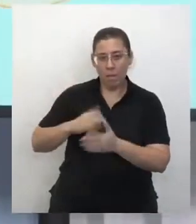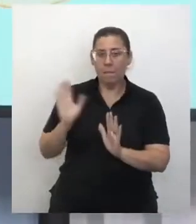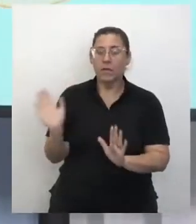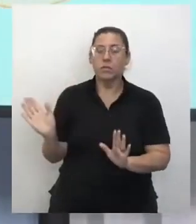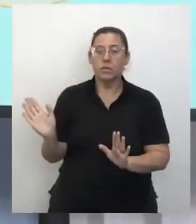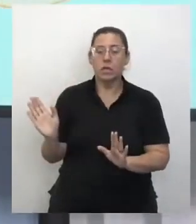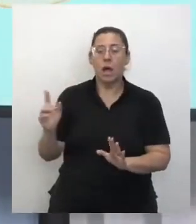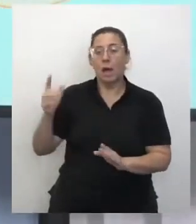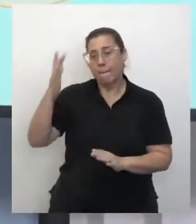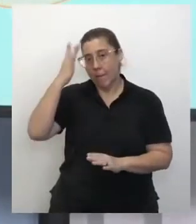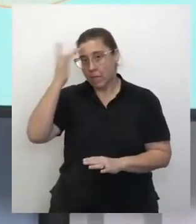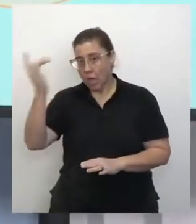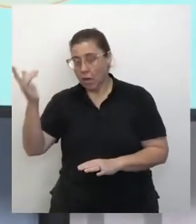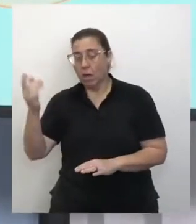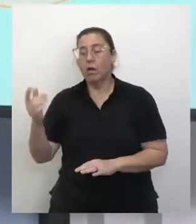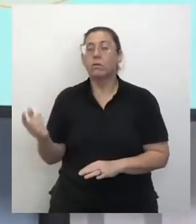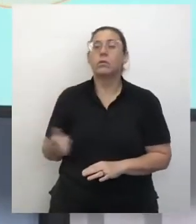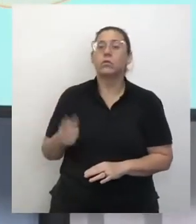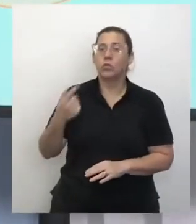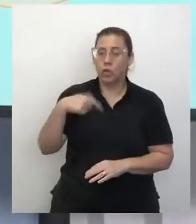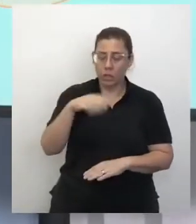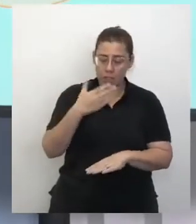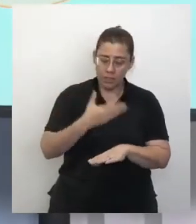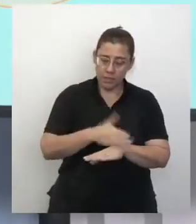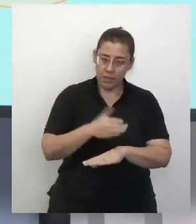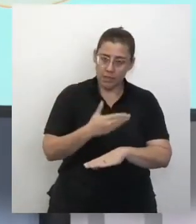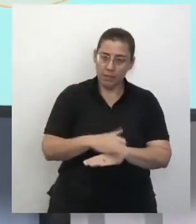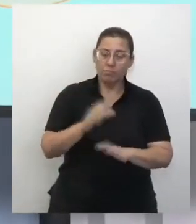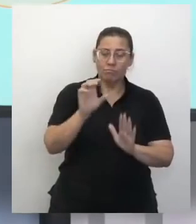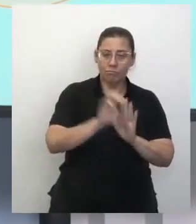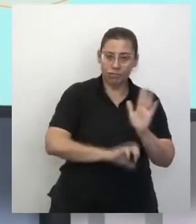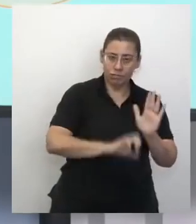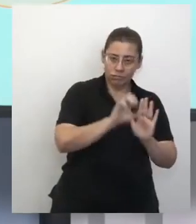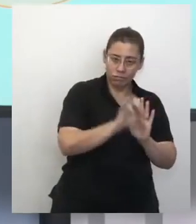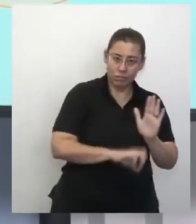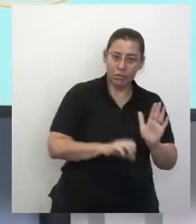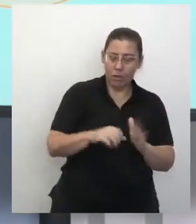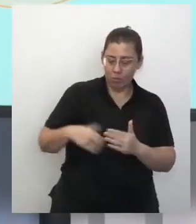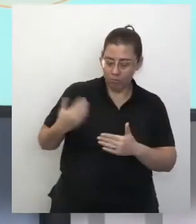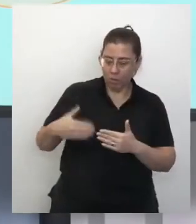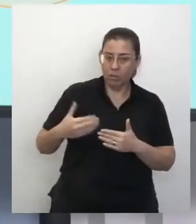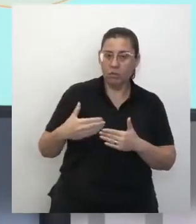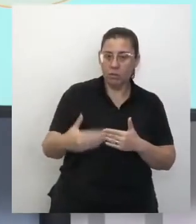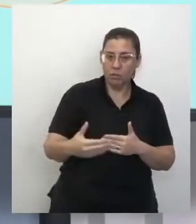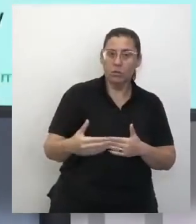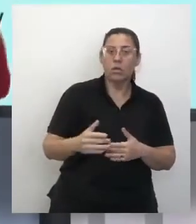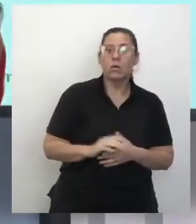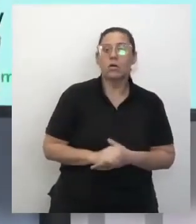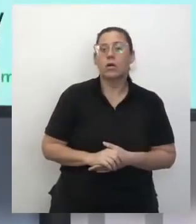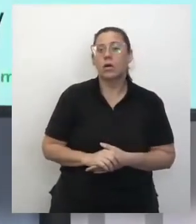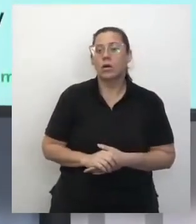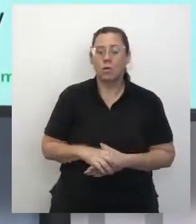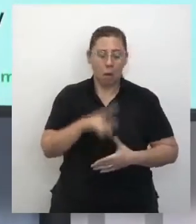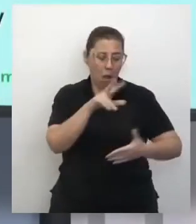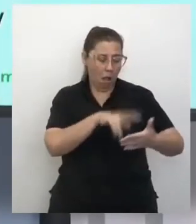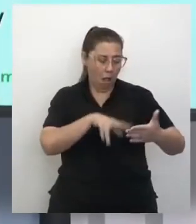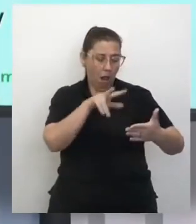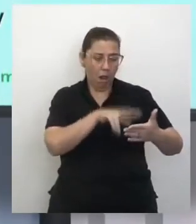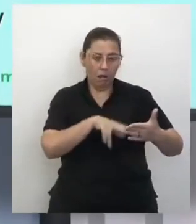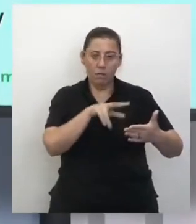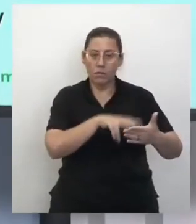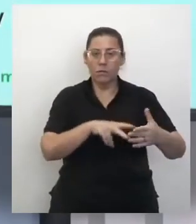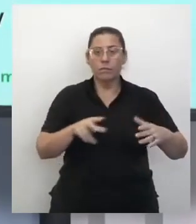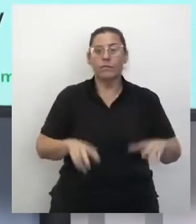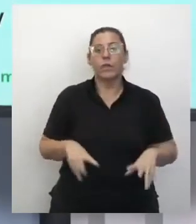volto amanhã para a gente fazer mais exercícios, tá certo? Toda a nossa sequência vai ser virada, olhada para o